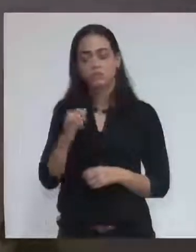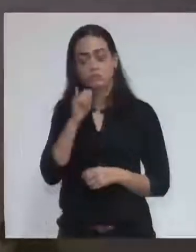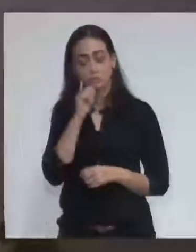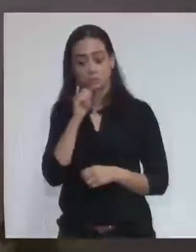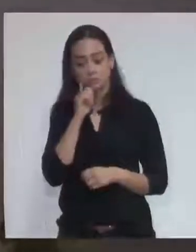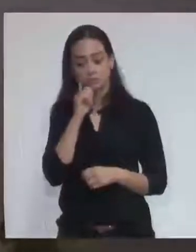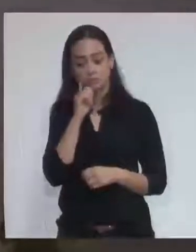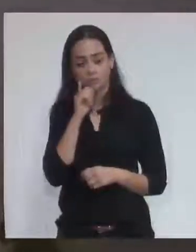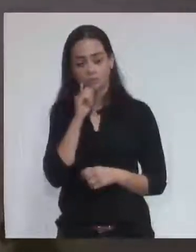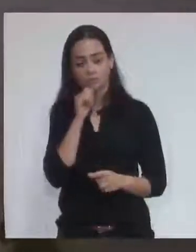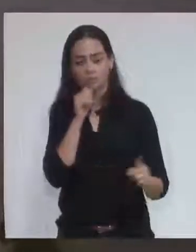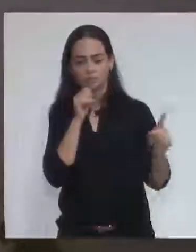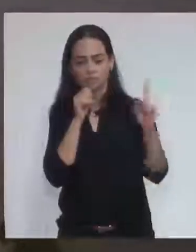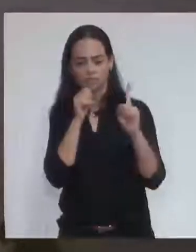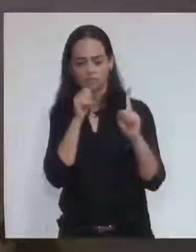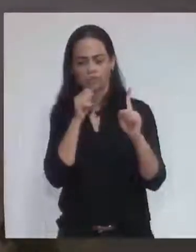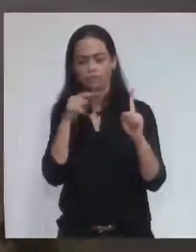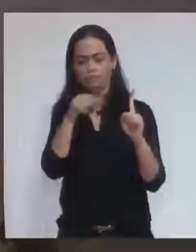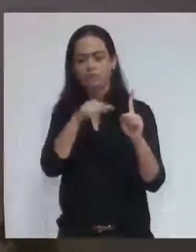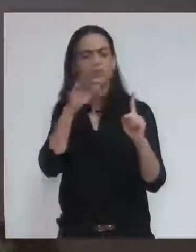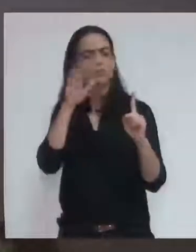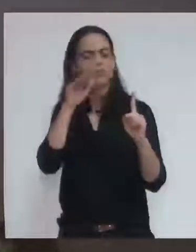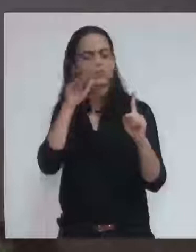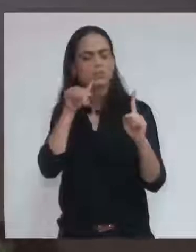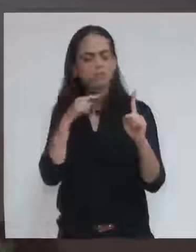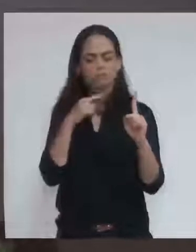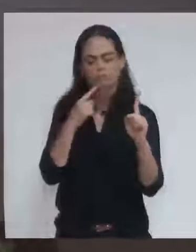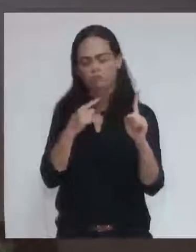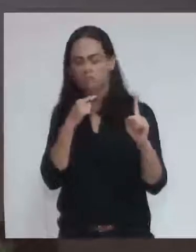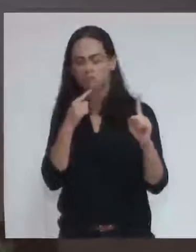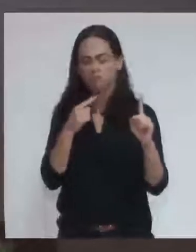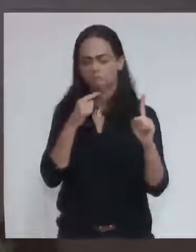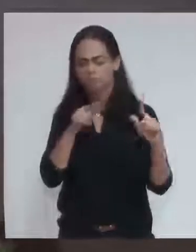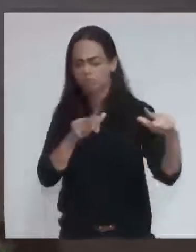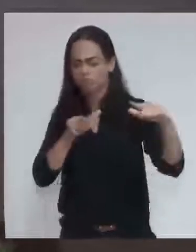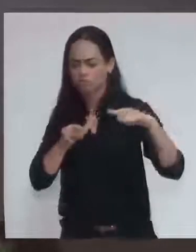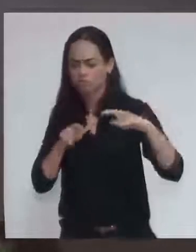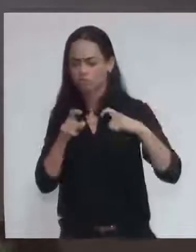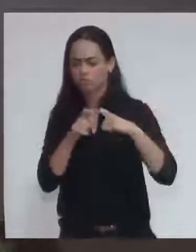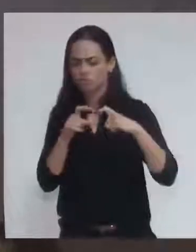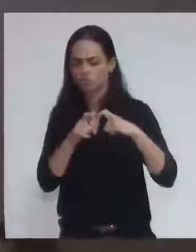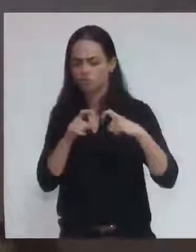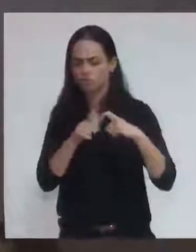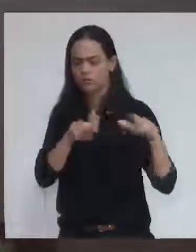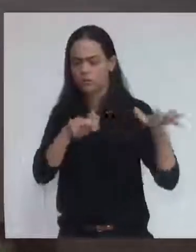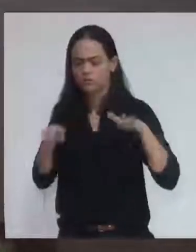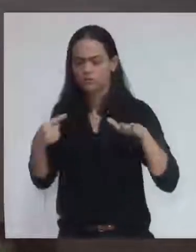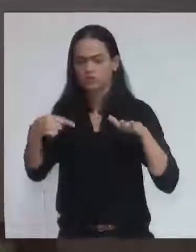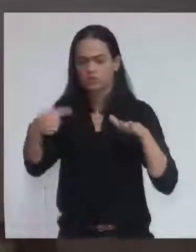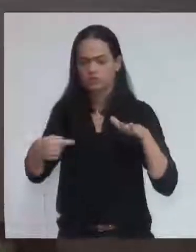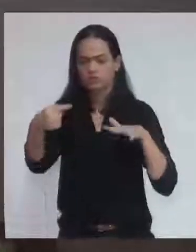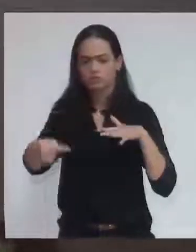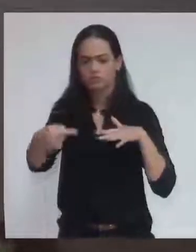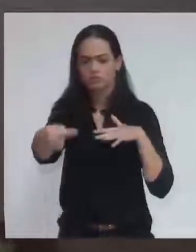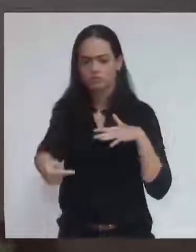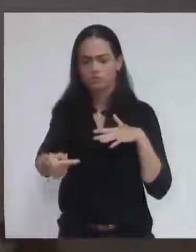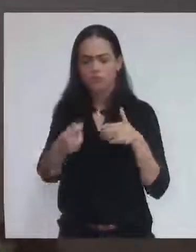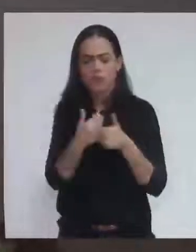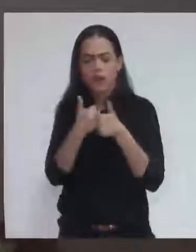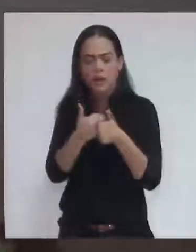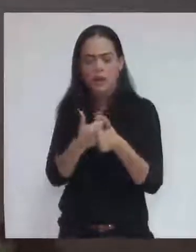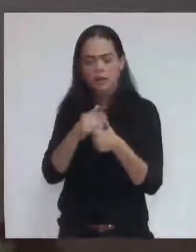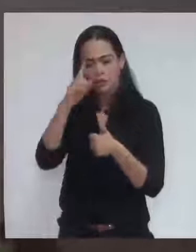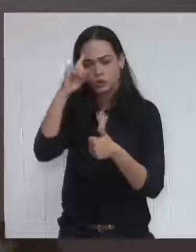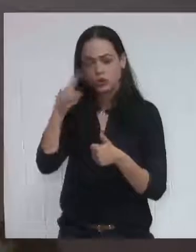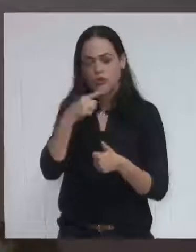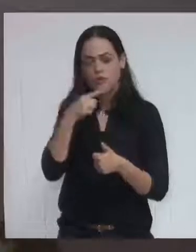legal também, né? Vamos ver o lado do empregador. De repente você tem um funcionário que o bendito ali, toda semana, perto do feriado, tem o